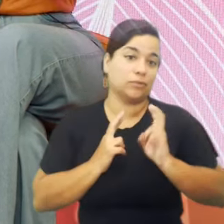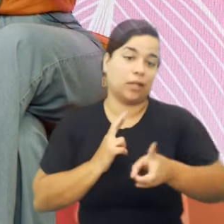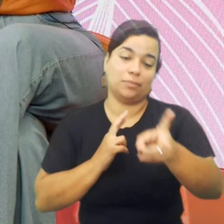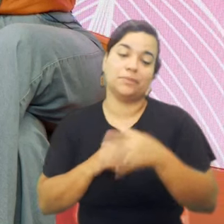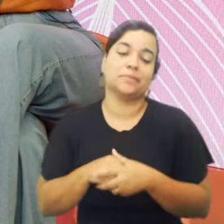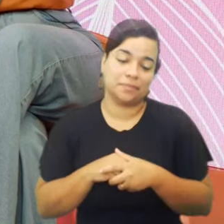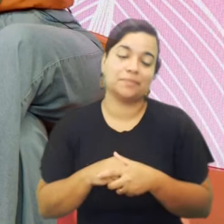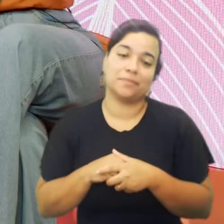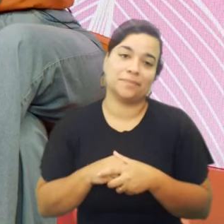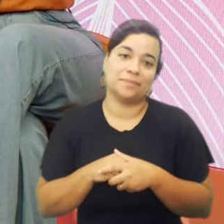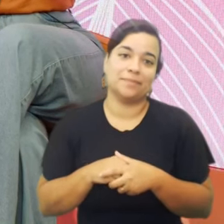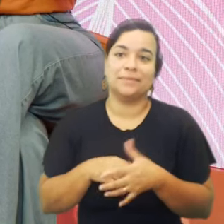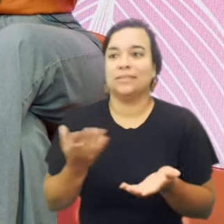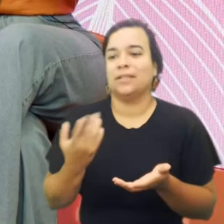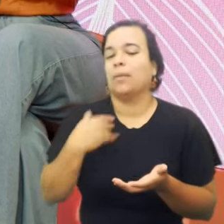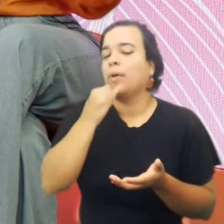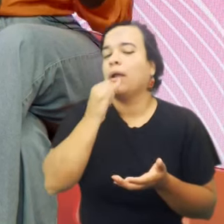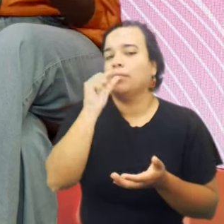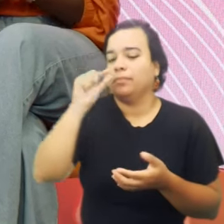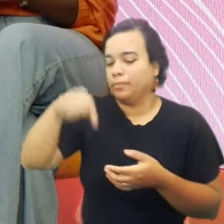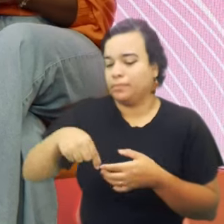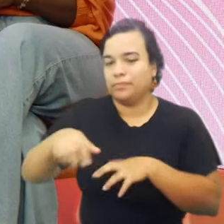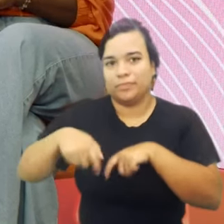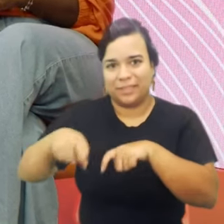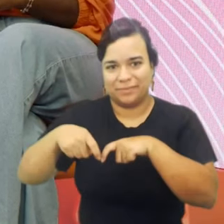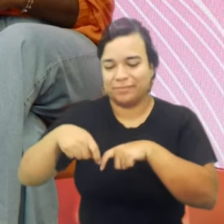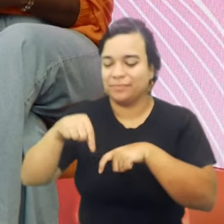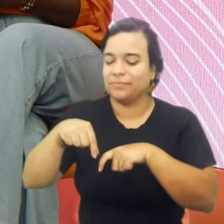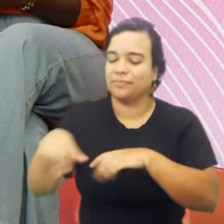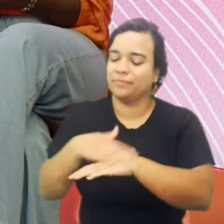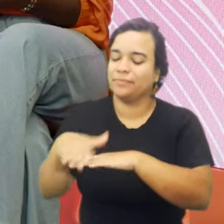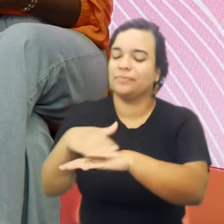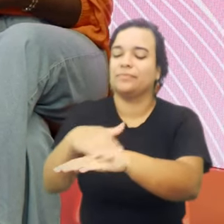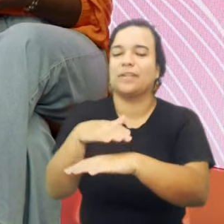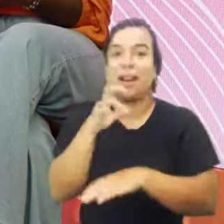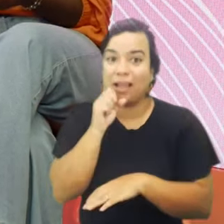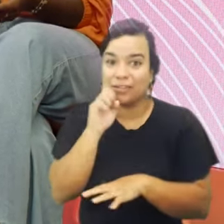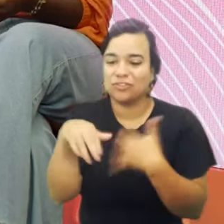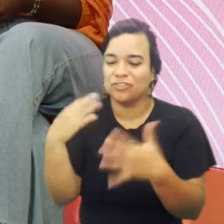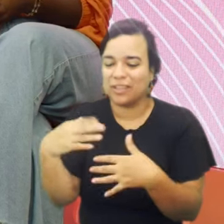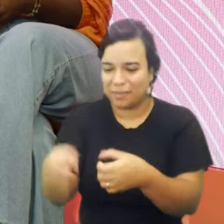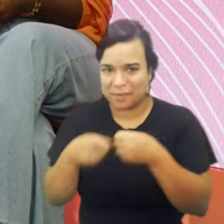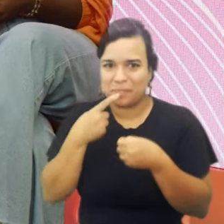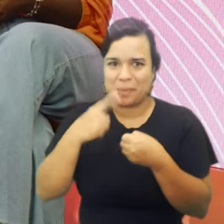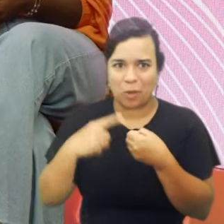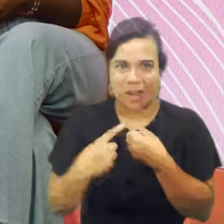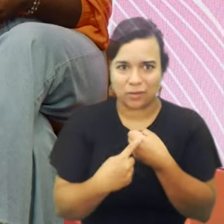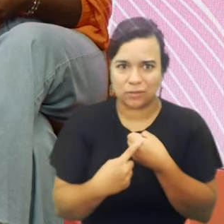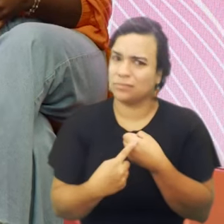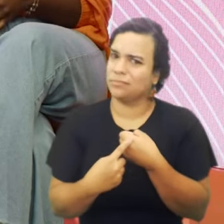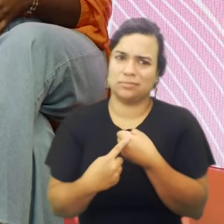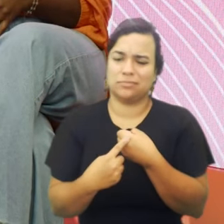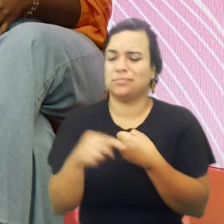existe plantar laranja e colher morango, né? Então, a gente vai ter que tomar decisões.